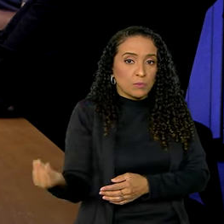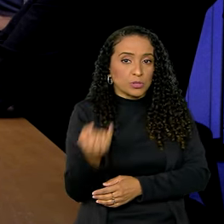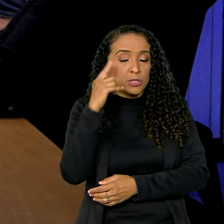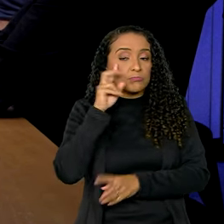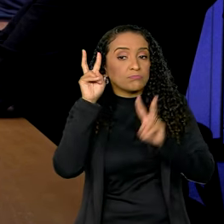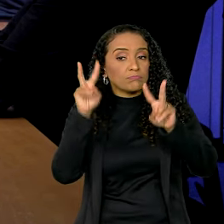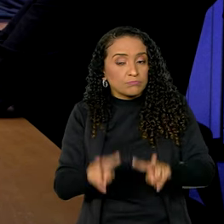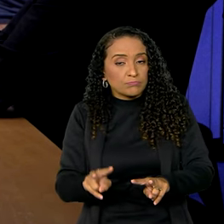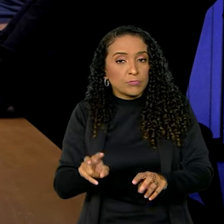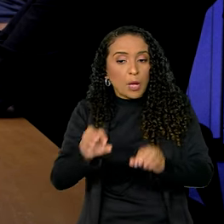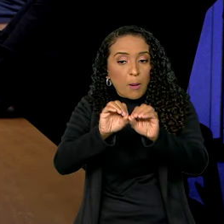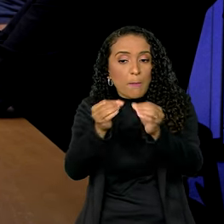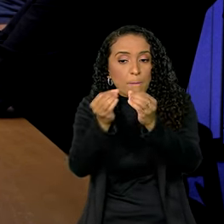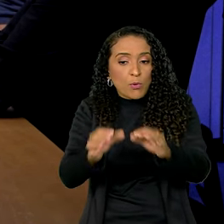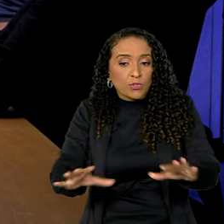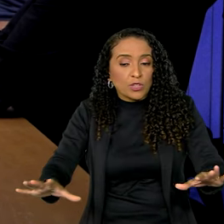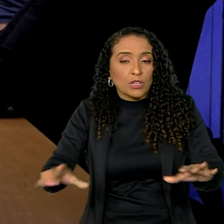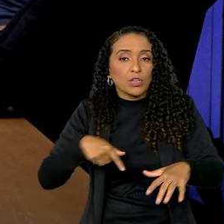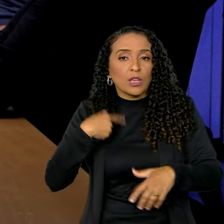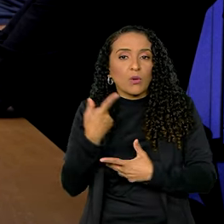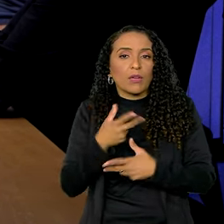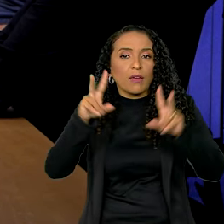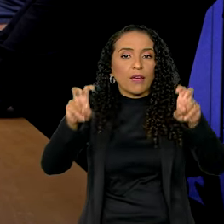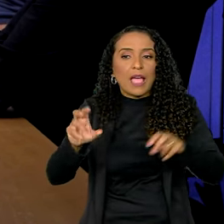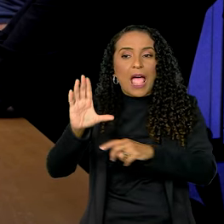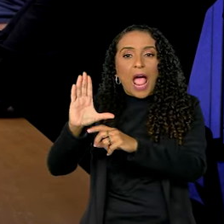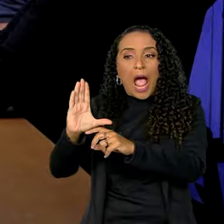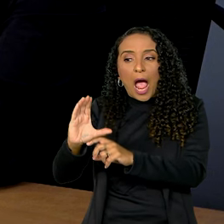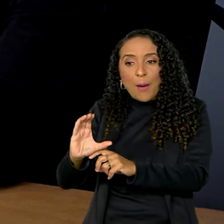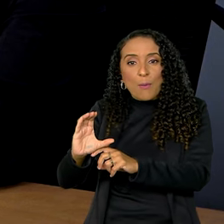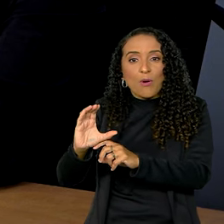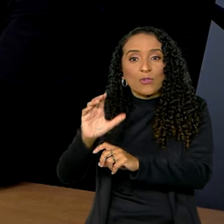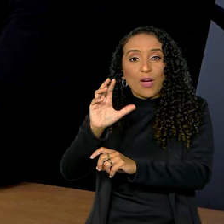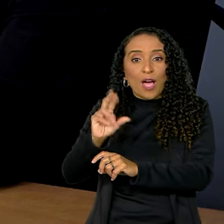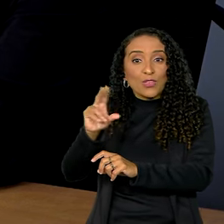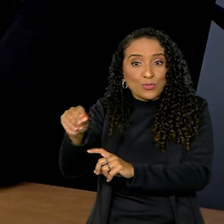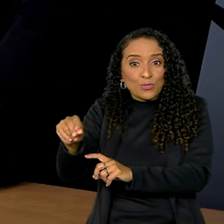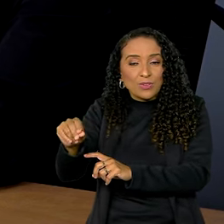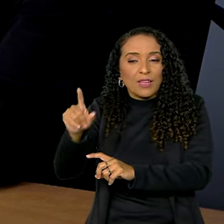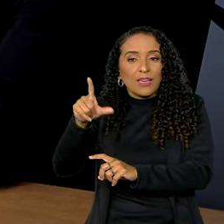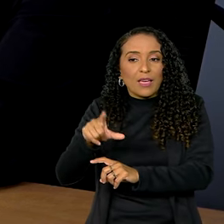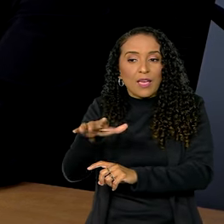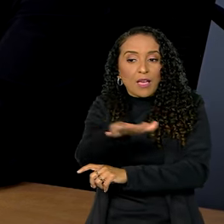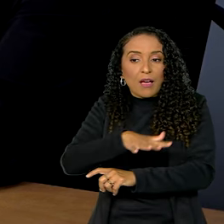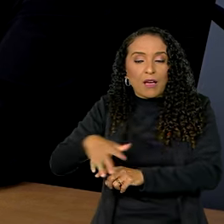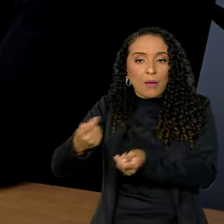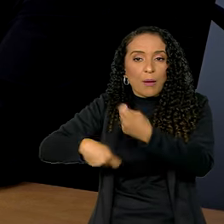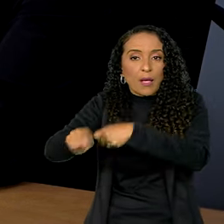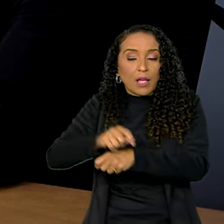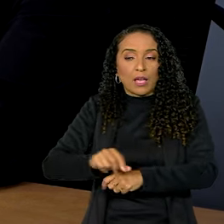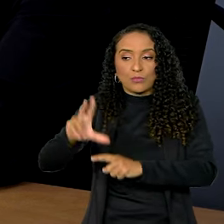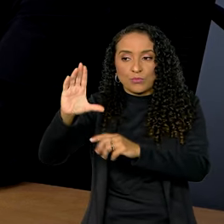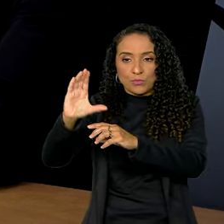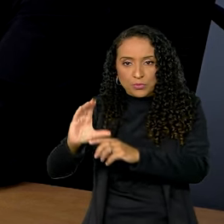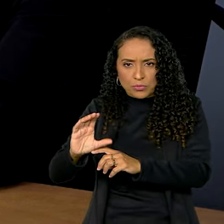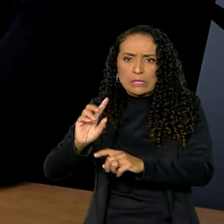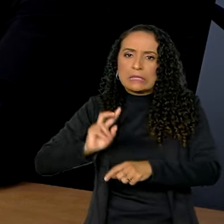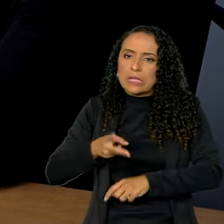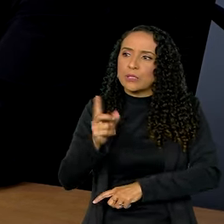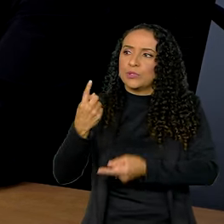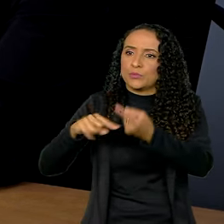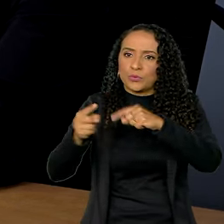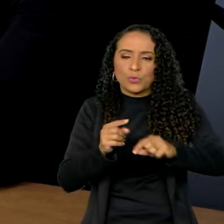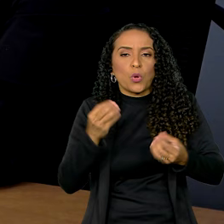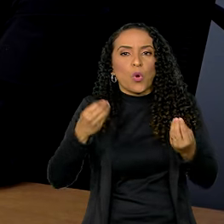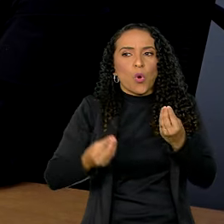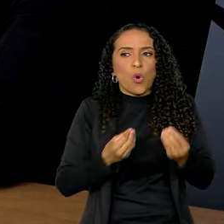olhar um pouco mais pro oceano que é o que a gente chama de carbono azul né que é o mercado de carbono que tá sempre discutindo aí né como